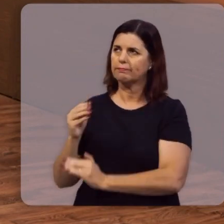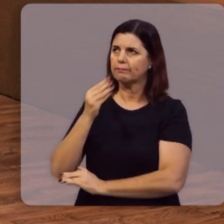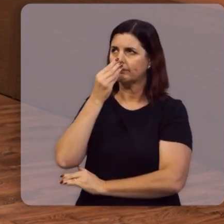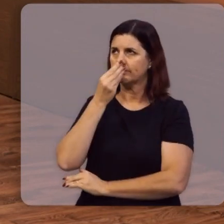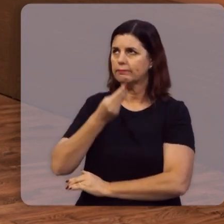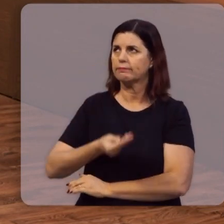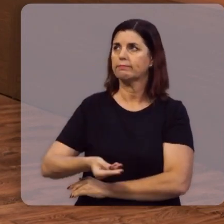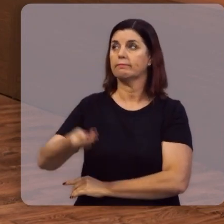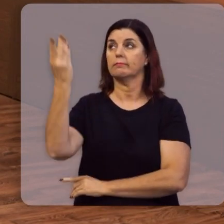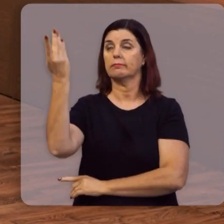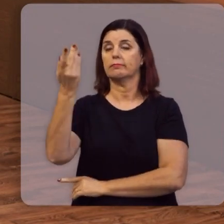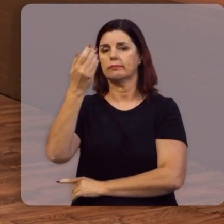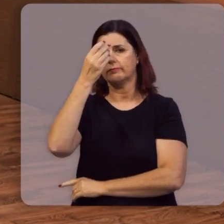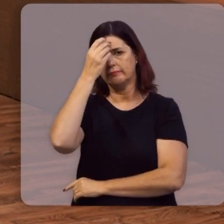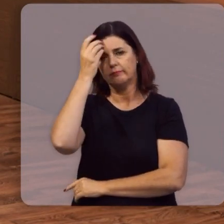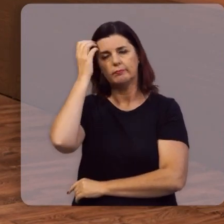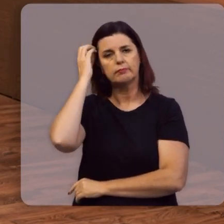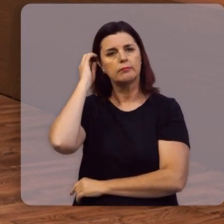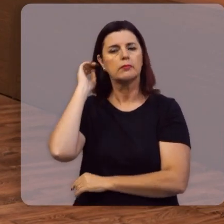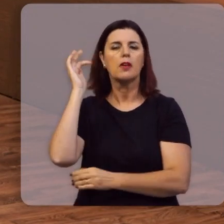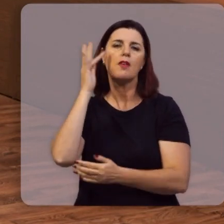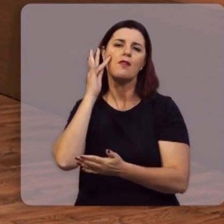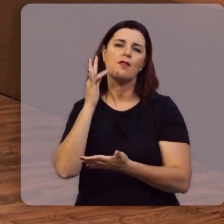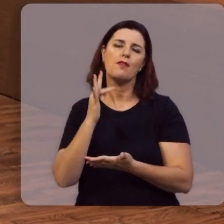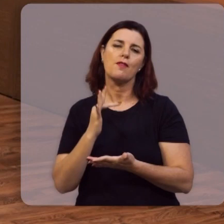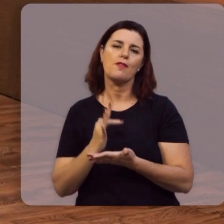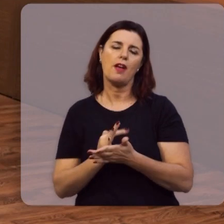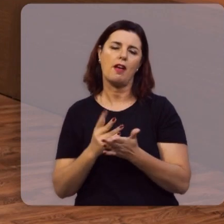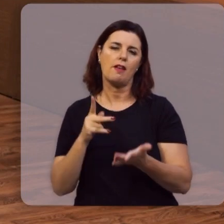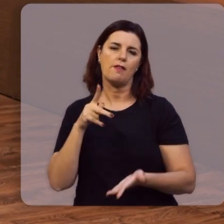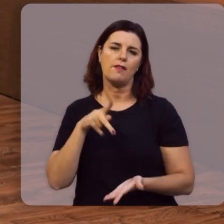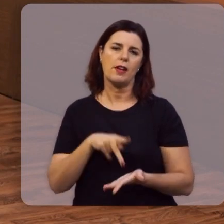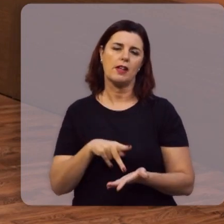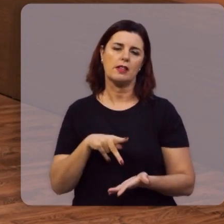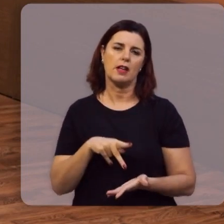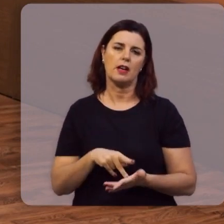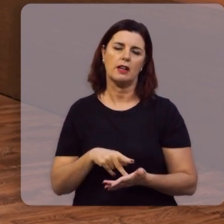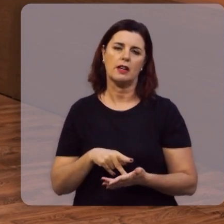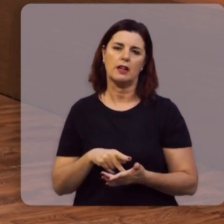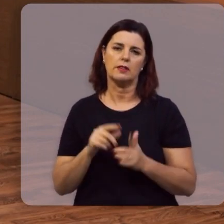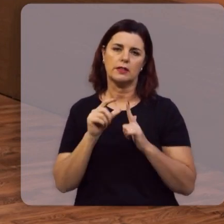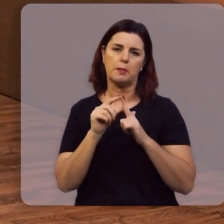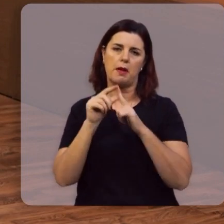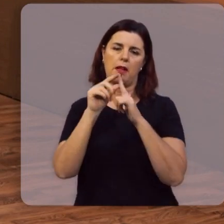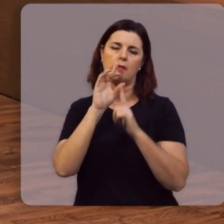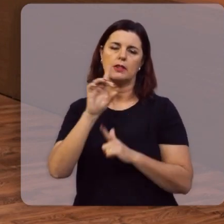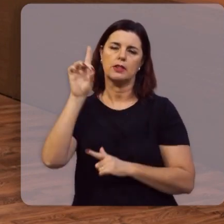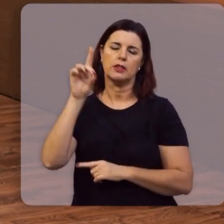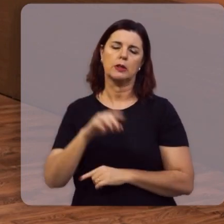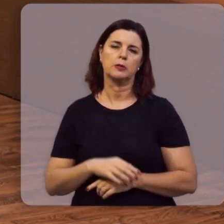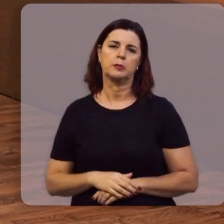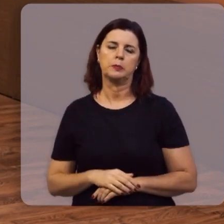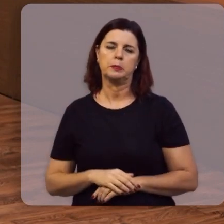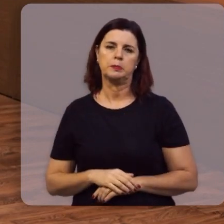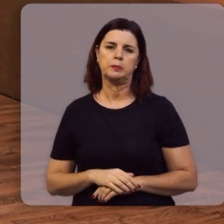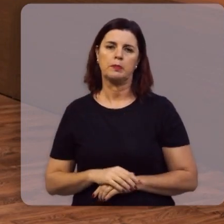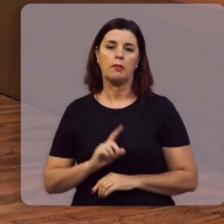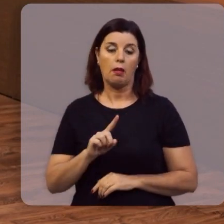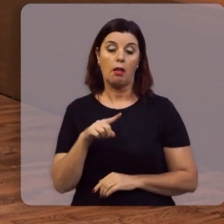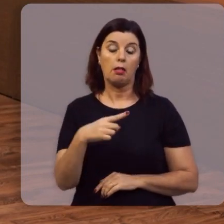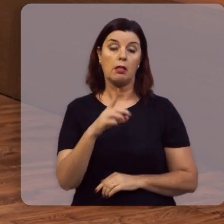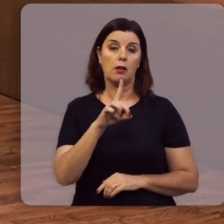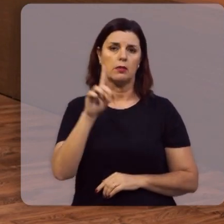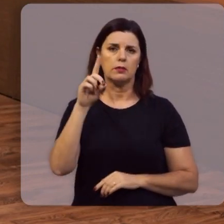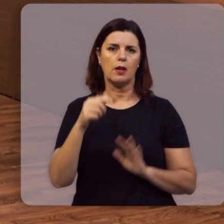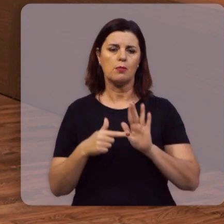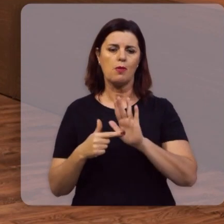da genuína fé, da verdade, da palavra de Deus. E então Deus